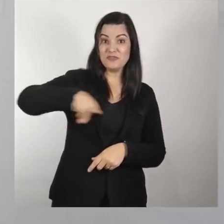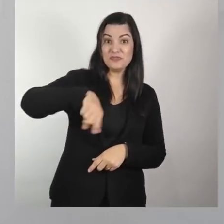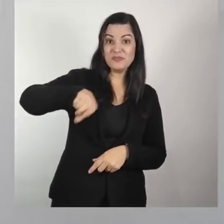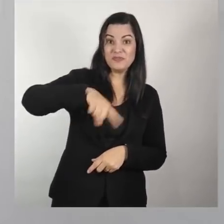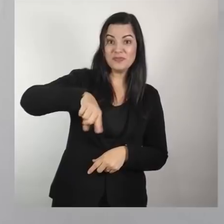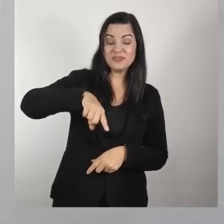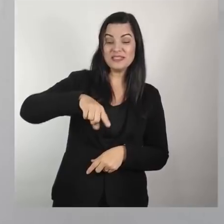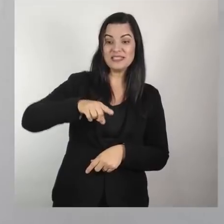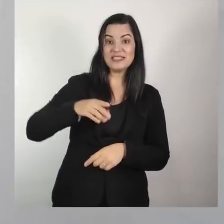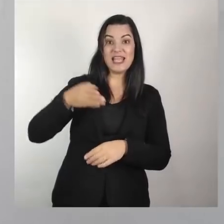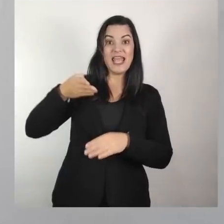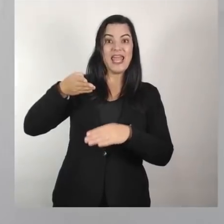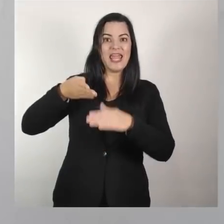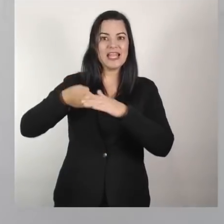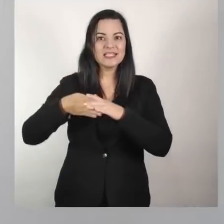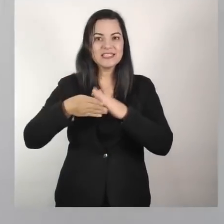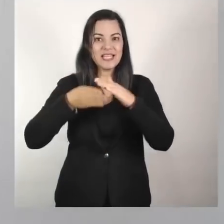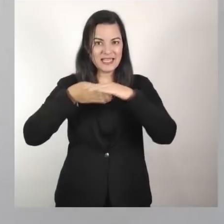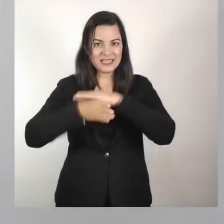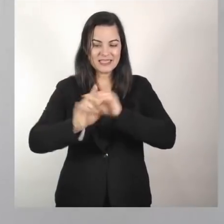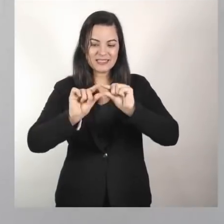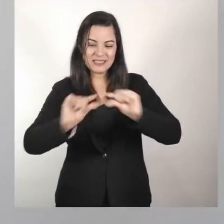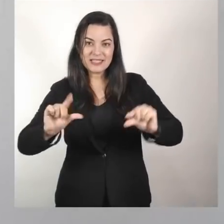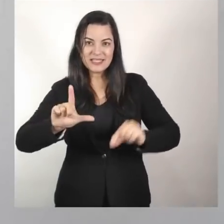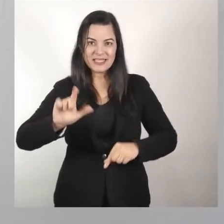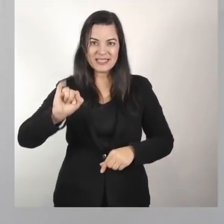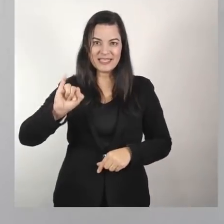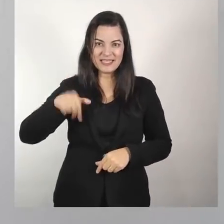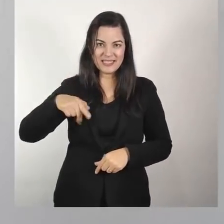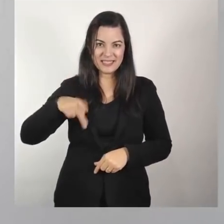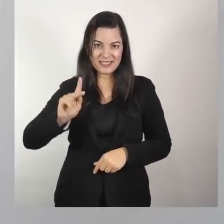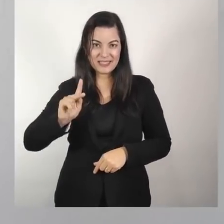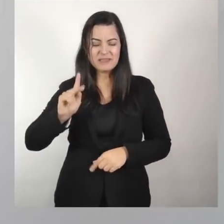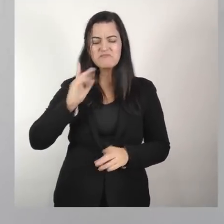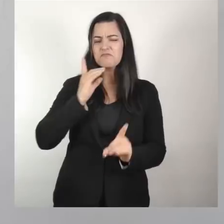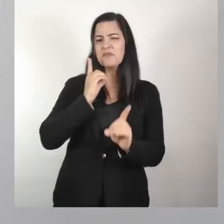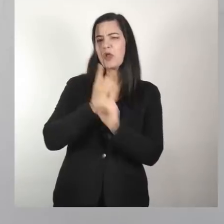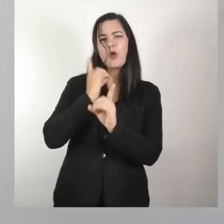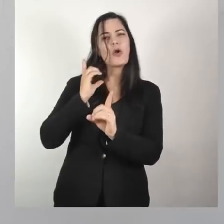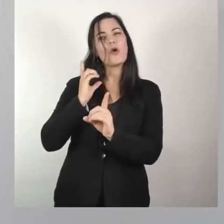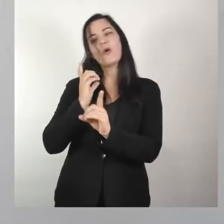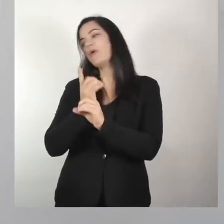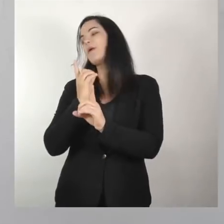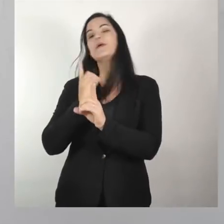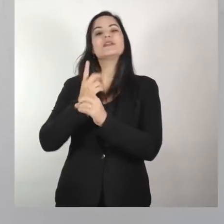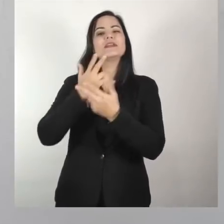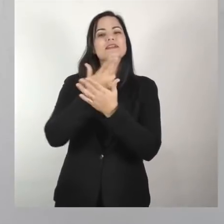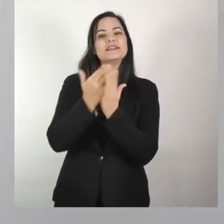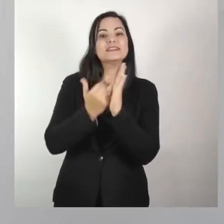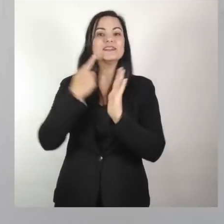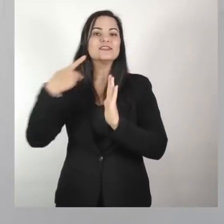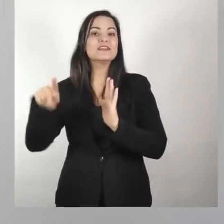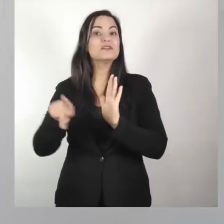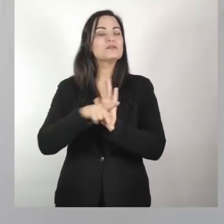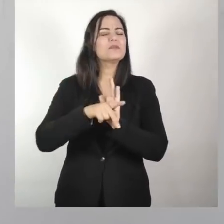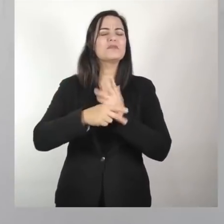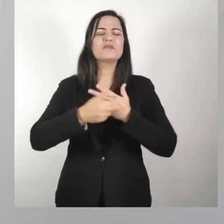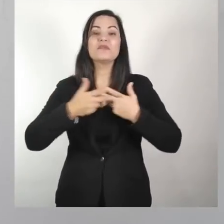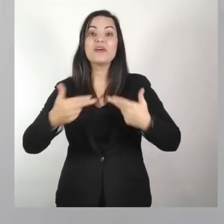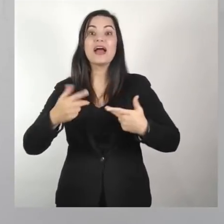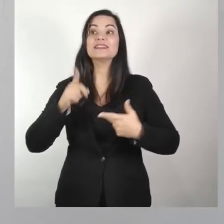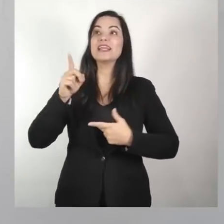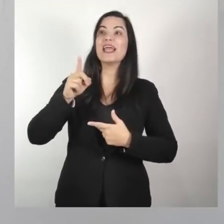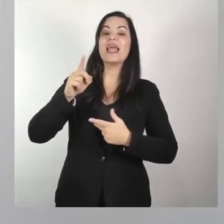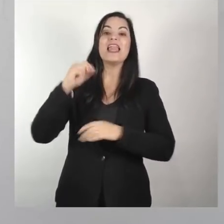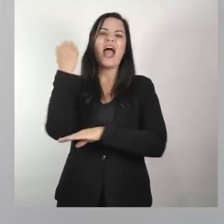brincadeiras. Então, se vocês acessarem o link, vocês vão encontrar muitas pinturas dele que representam